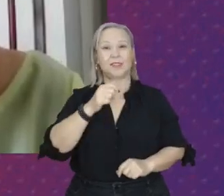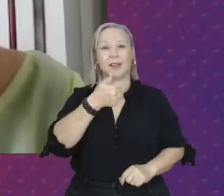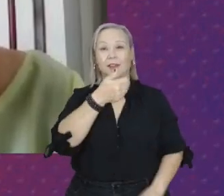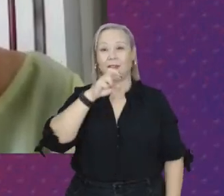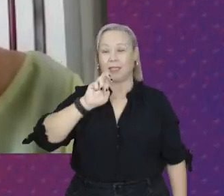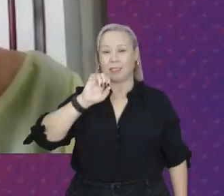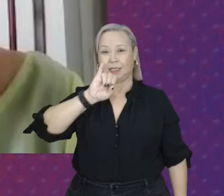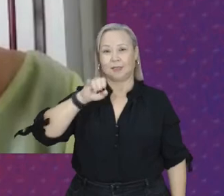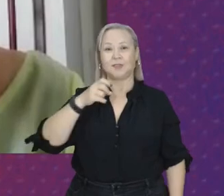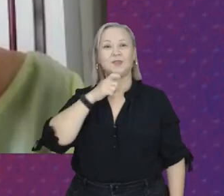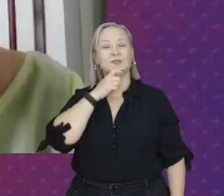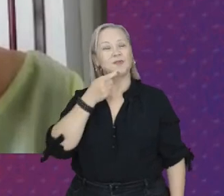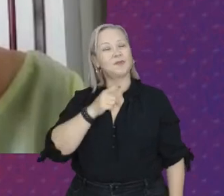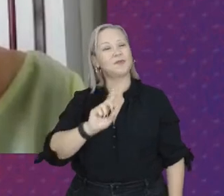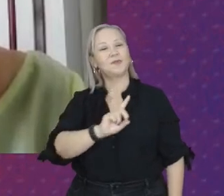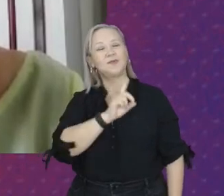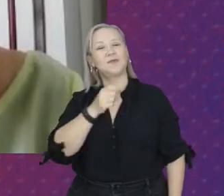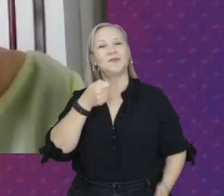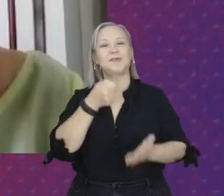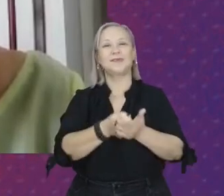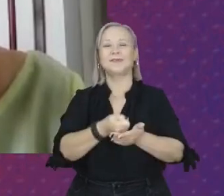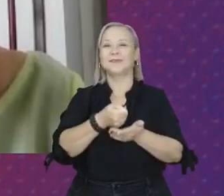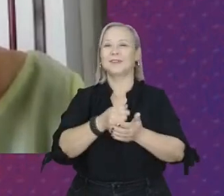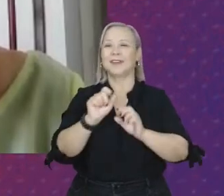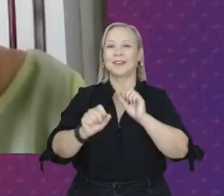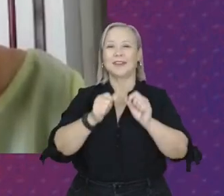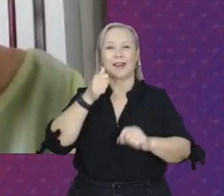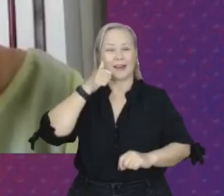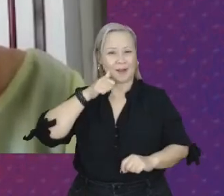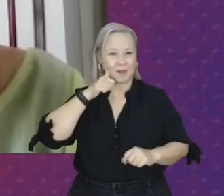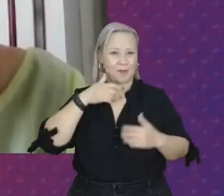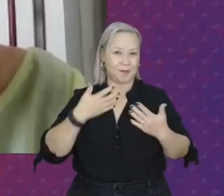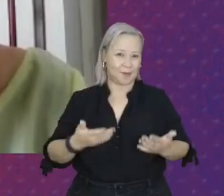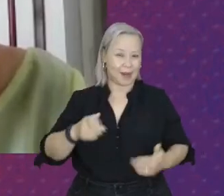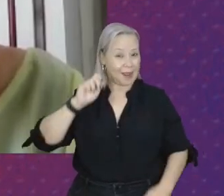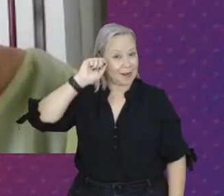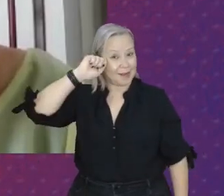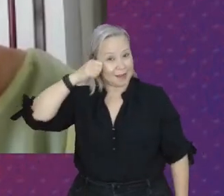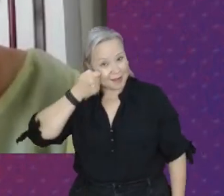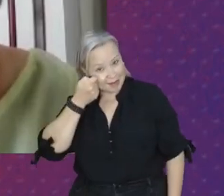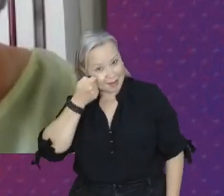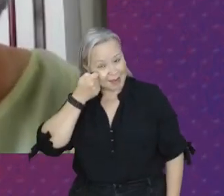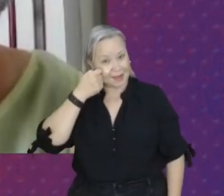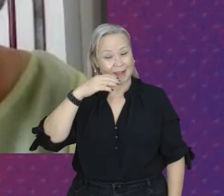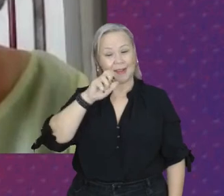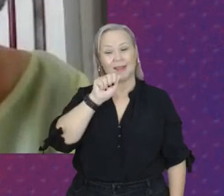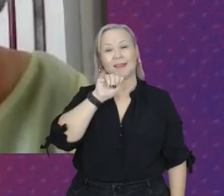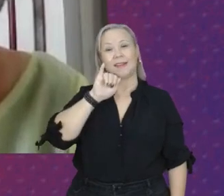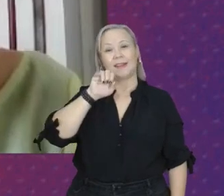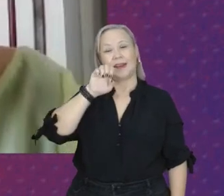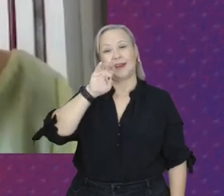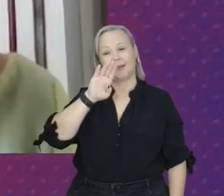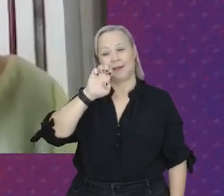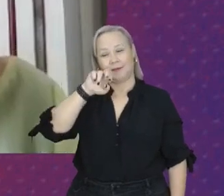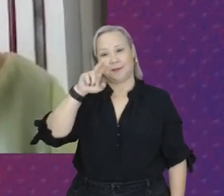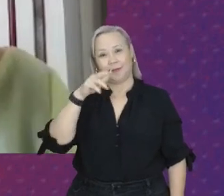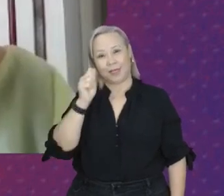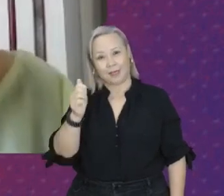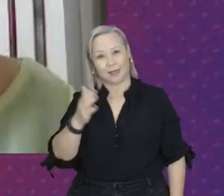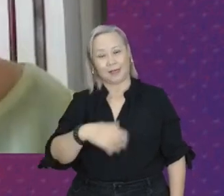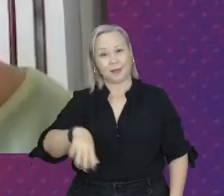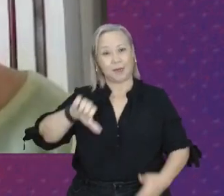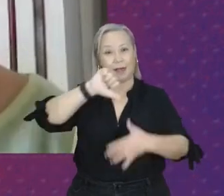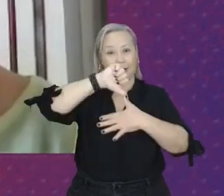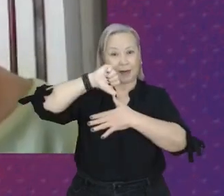julho foi um dia dedicado à mulher negra, caribenha e latino-americana. E, no